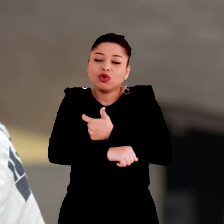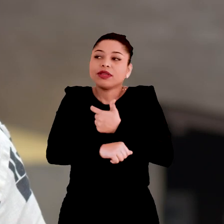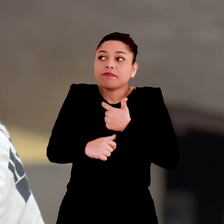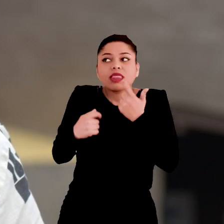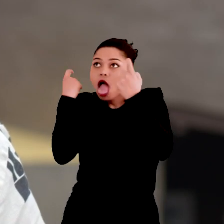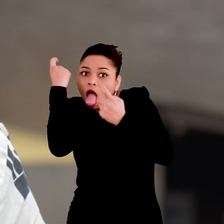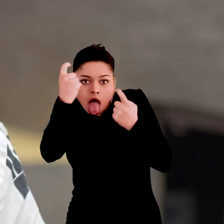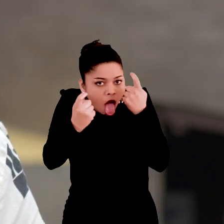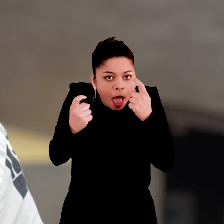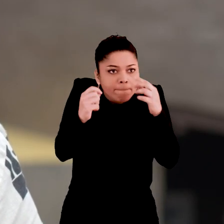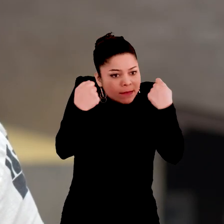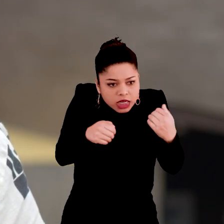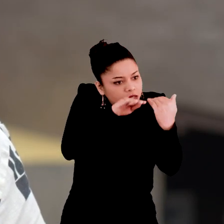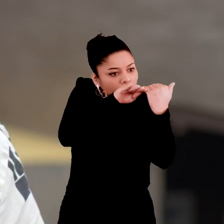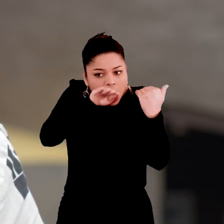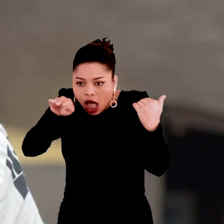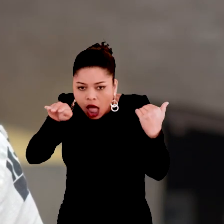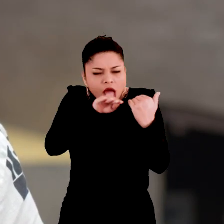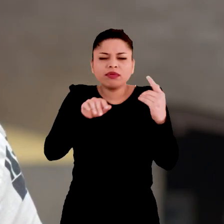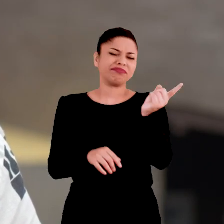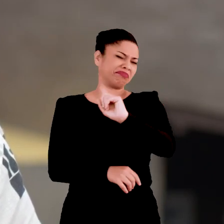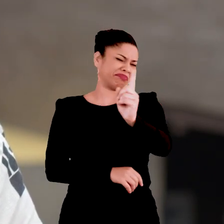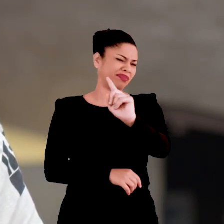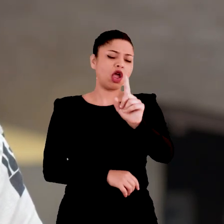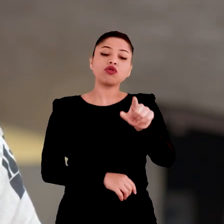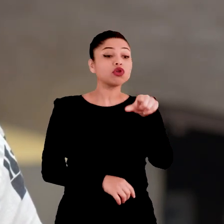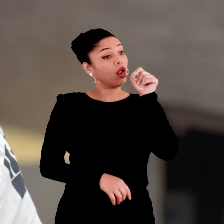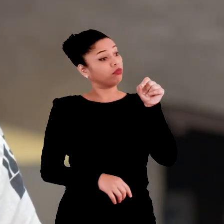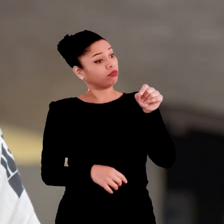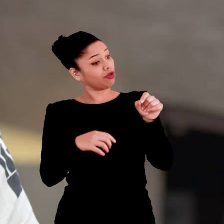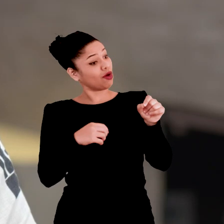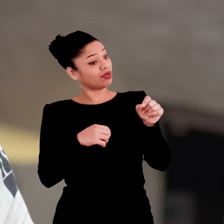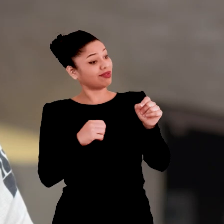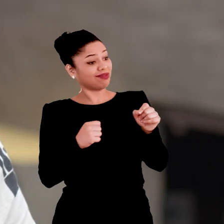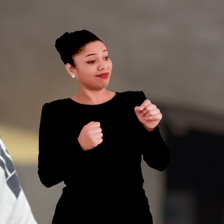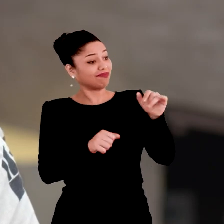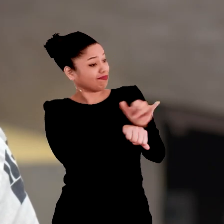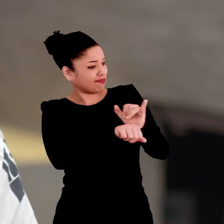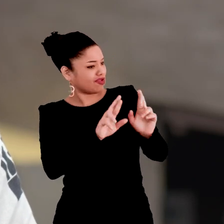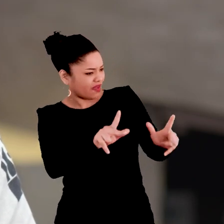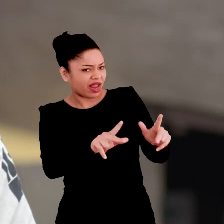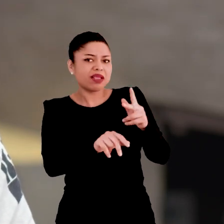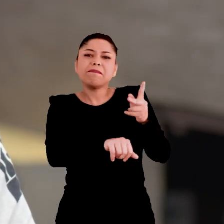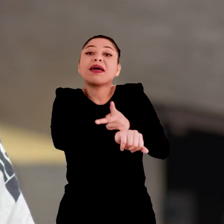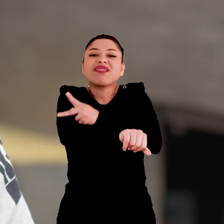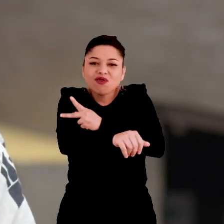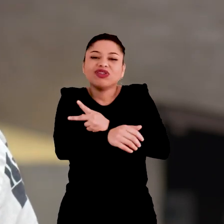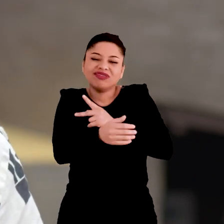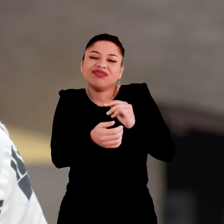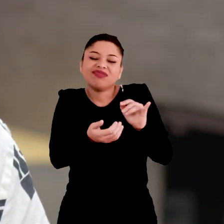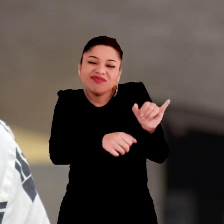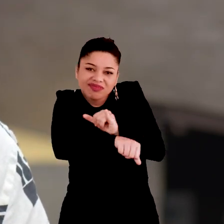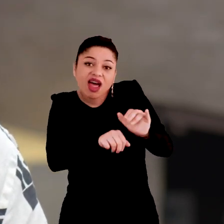essa síntese, mas tentar mostrar um panorama de várias pedagogias do projeto, que eu acho que talvez seja a coisa